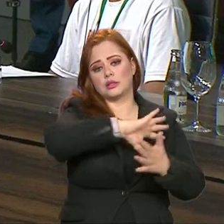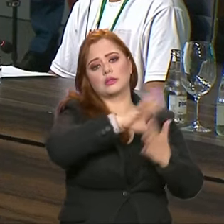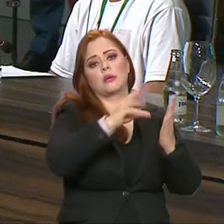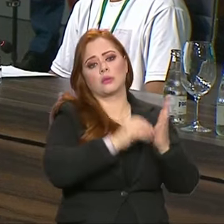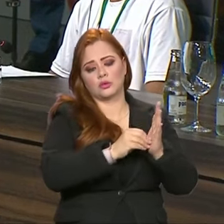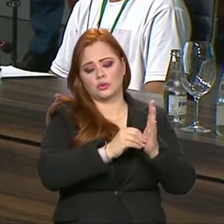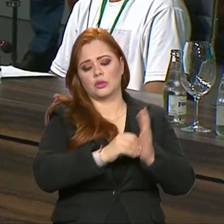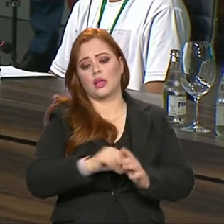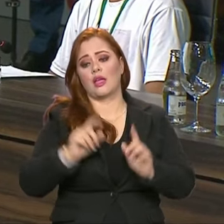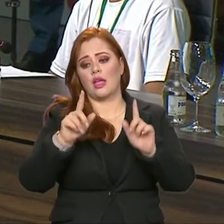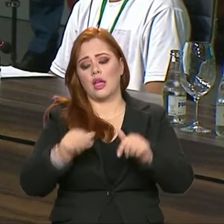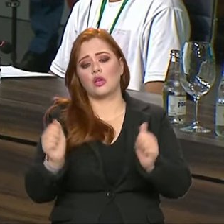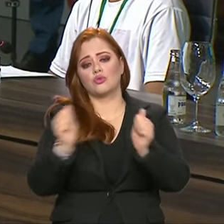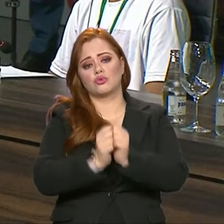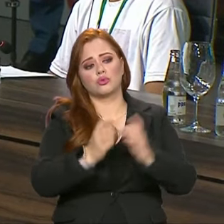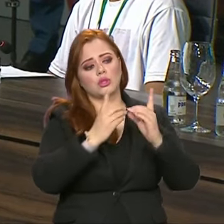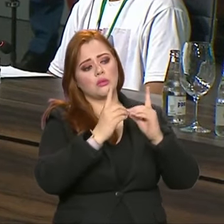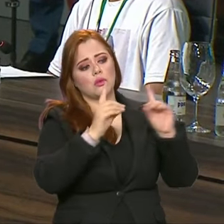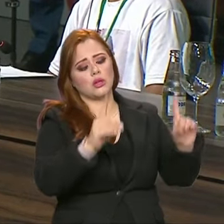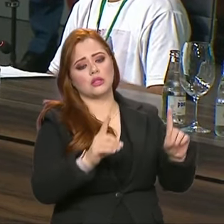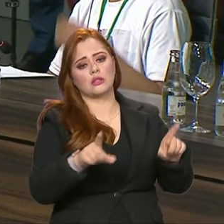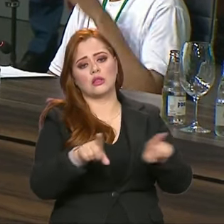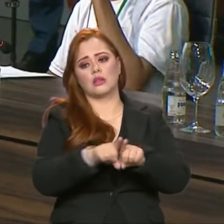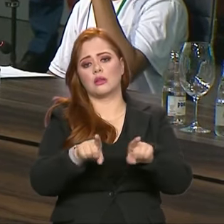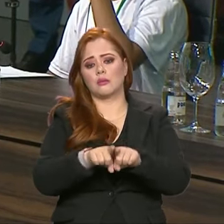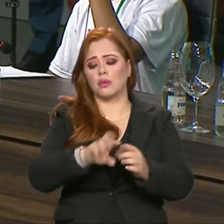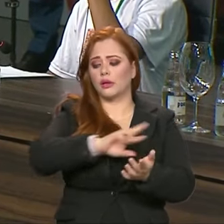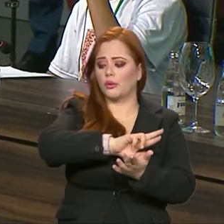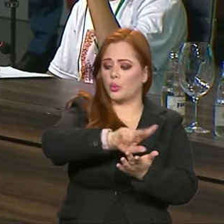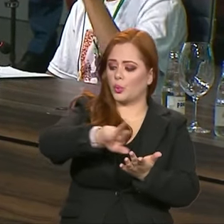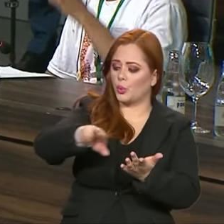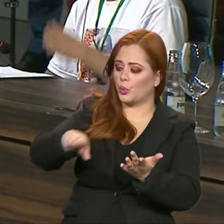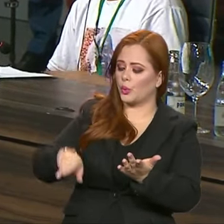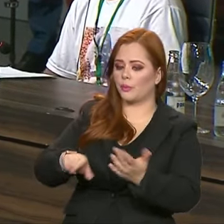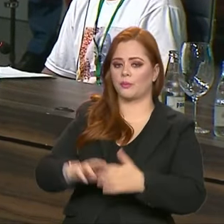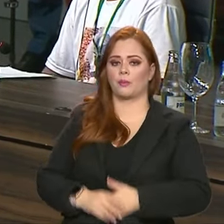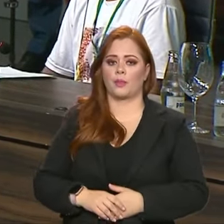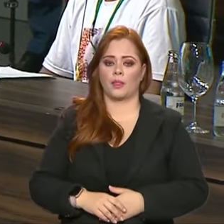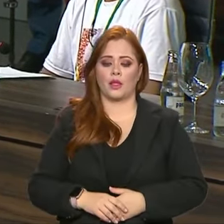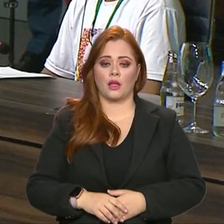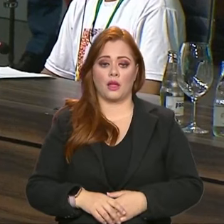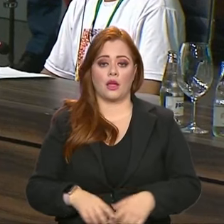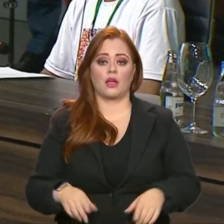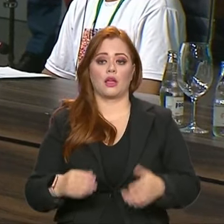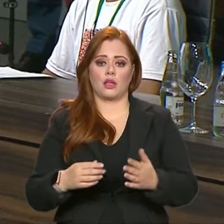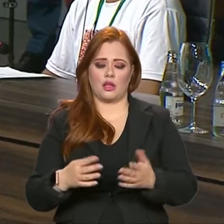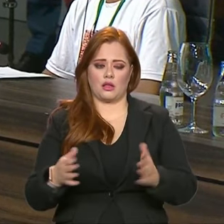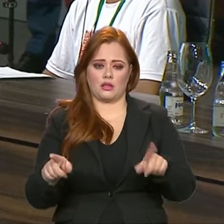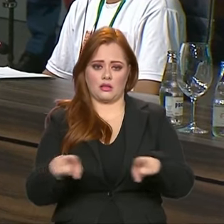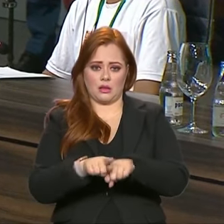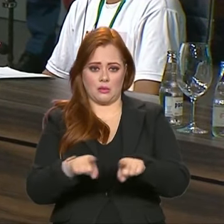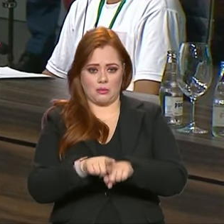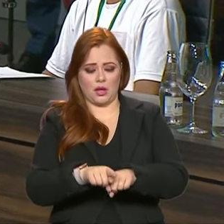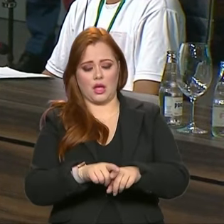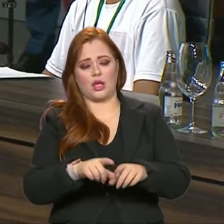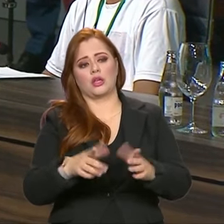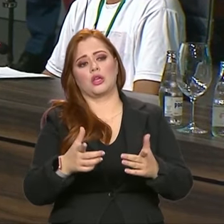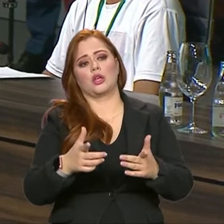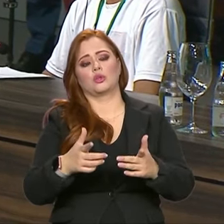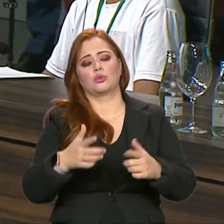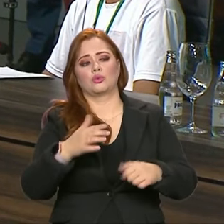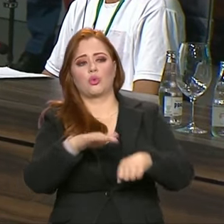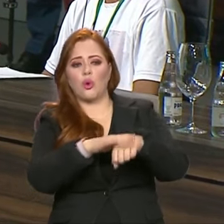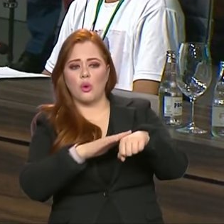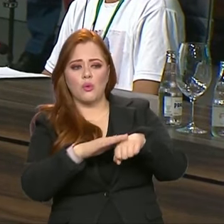diversidade, é parte da democracia. A partir da sessão plenária 4, a partir das vozes dos